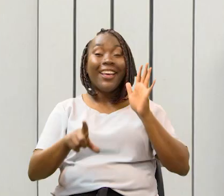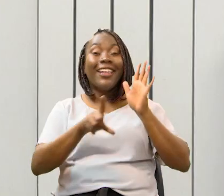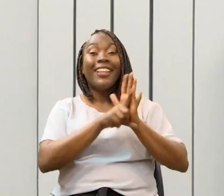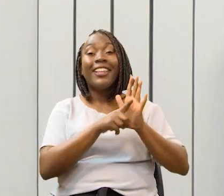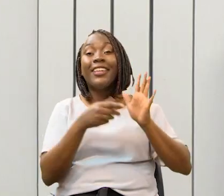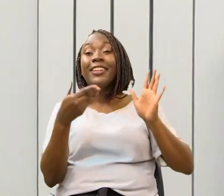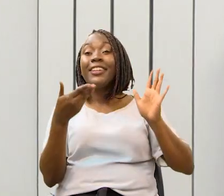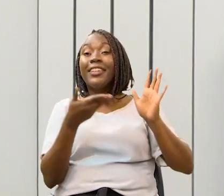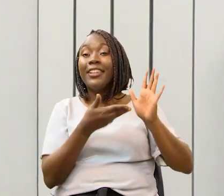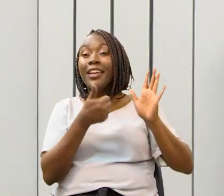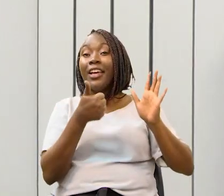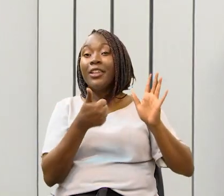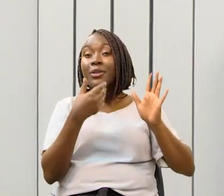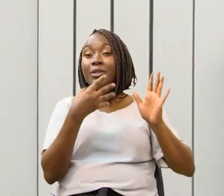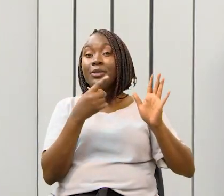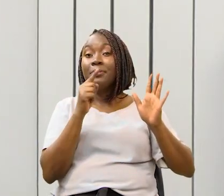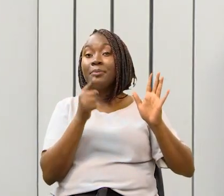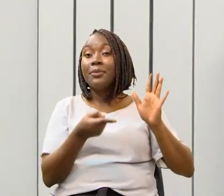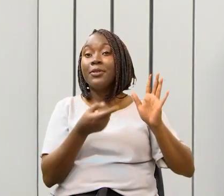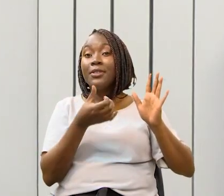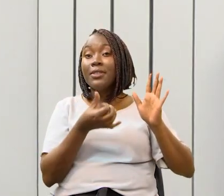gente. A lei é